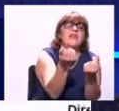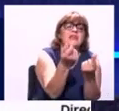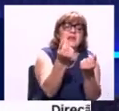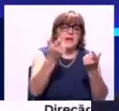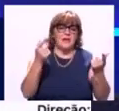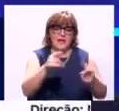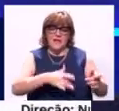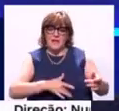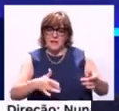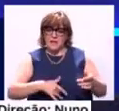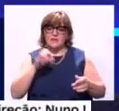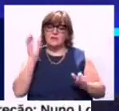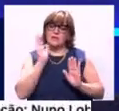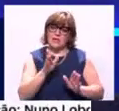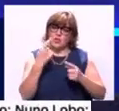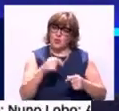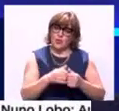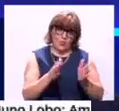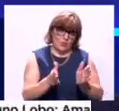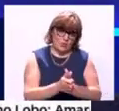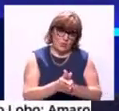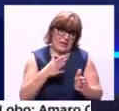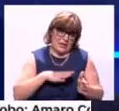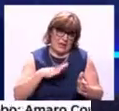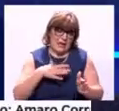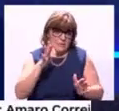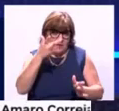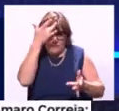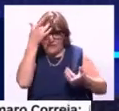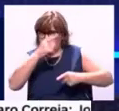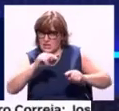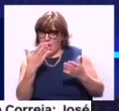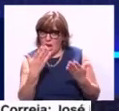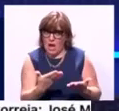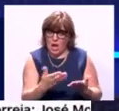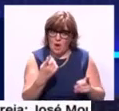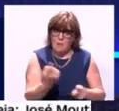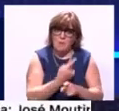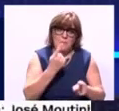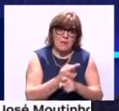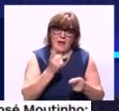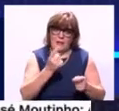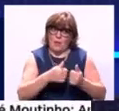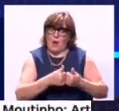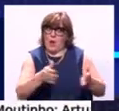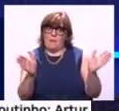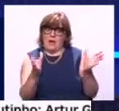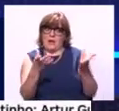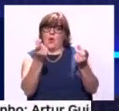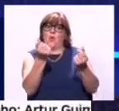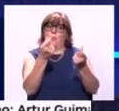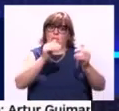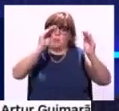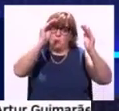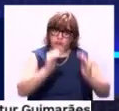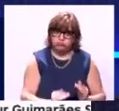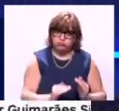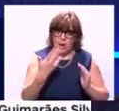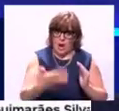Esta direção certamente queria ter isso tudo, provavelmente, mas não é fácil hoje em dia. O mercado não é assim tão aberto, não há tanto dinheiro no